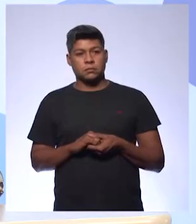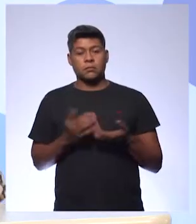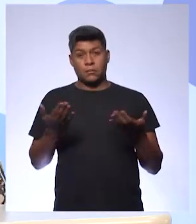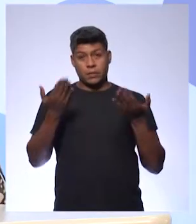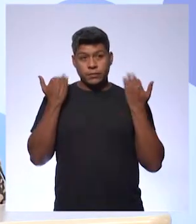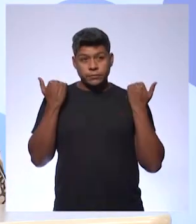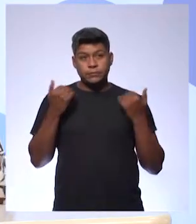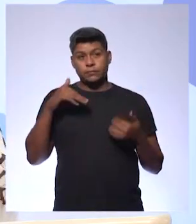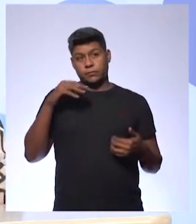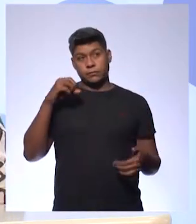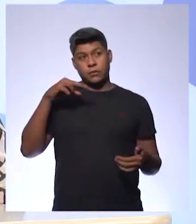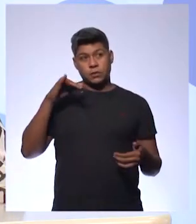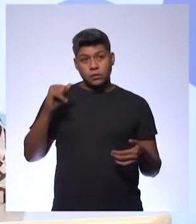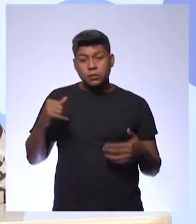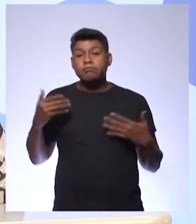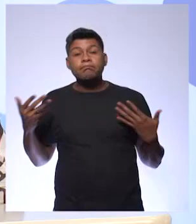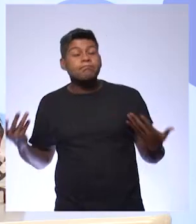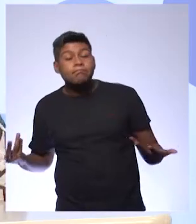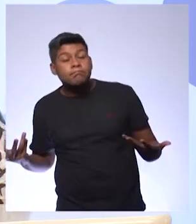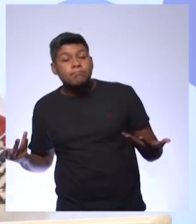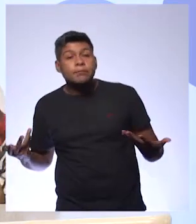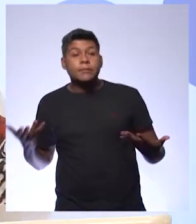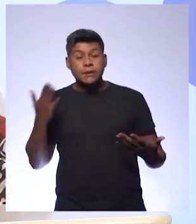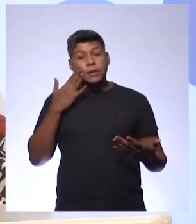Vamos lá, Mônica. E a ideia... Olha,